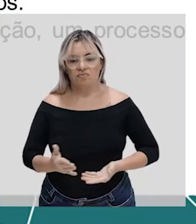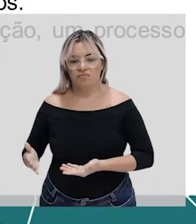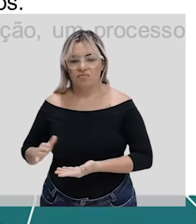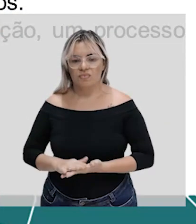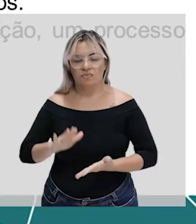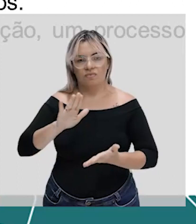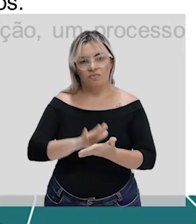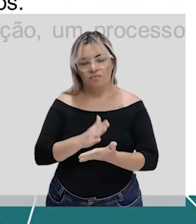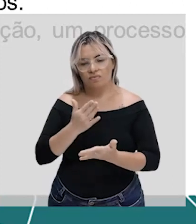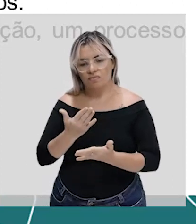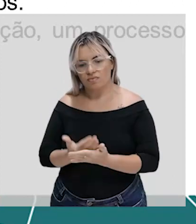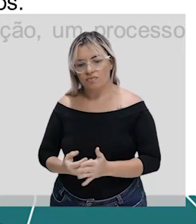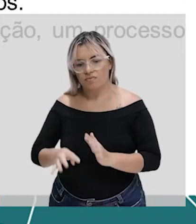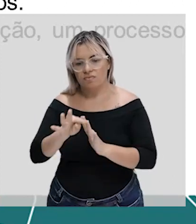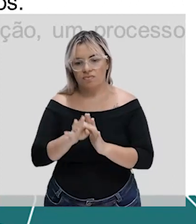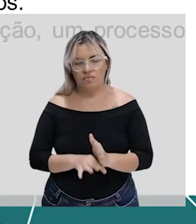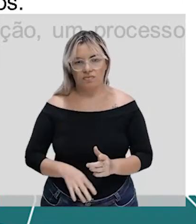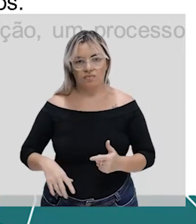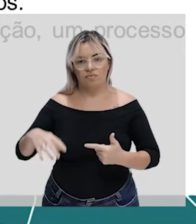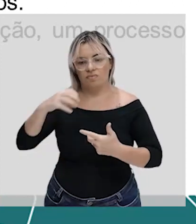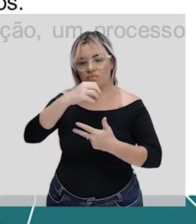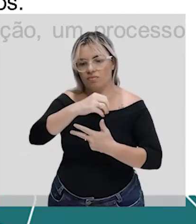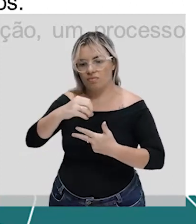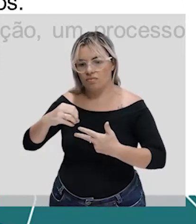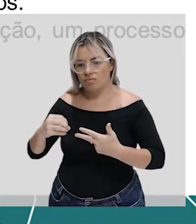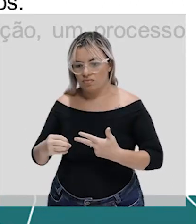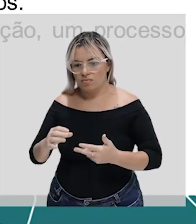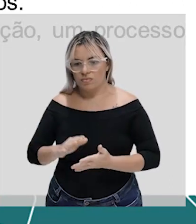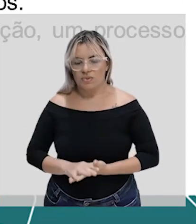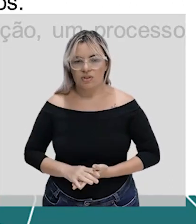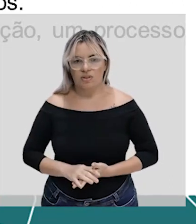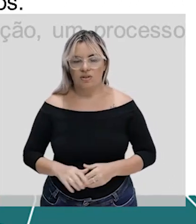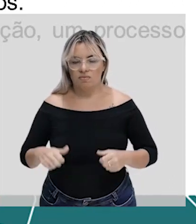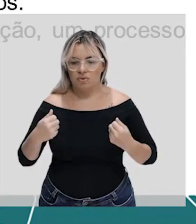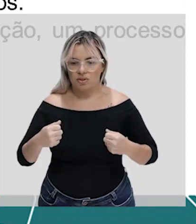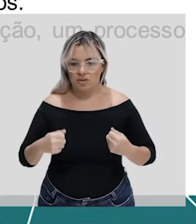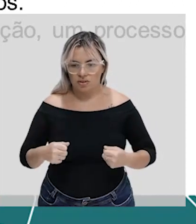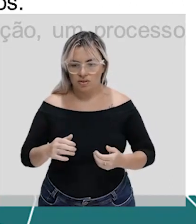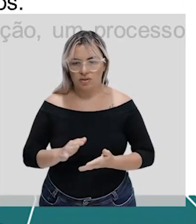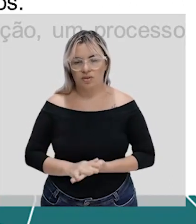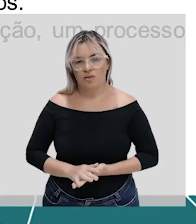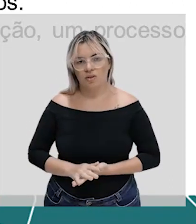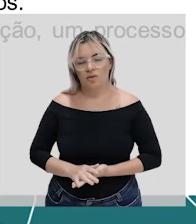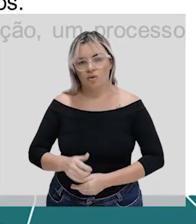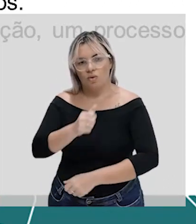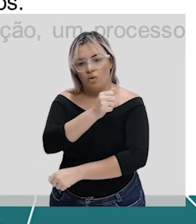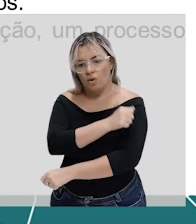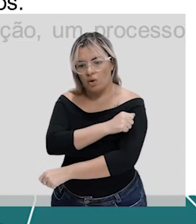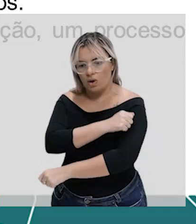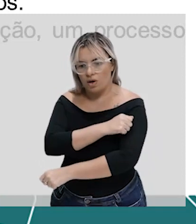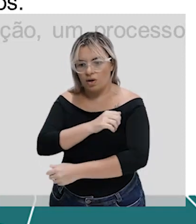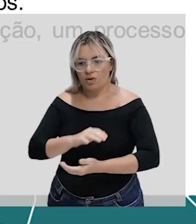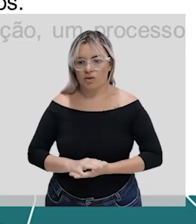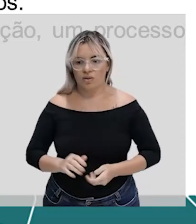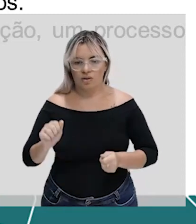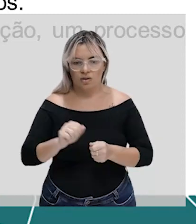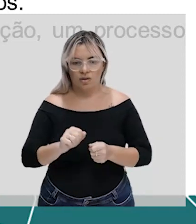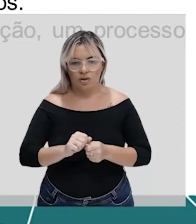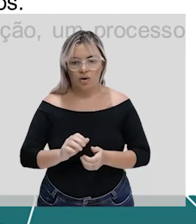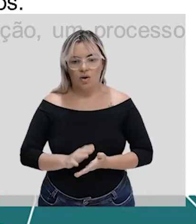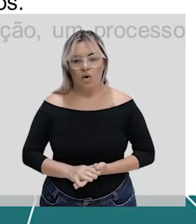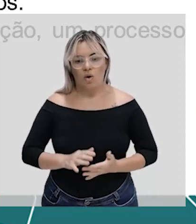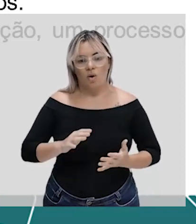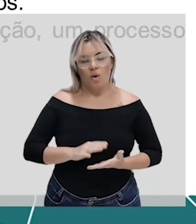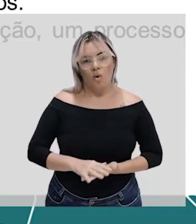texto no Enem, fiquem atentos, exige do candidato, além do conhecimento de mundo, conhecimentos